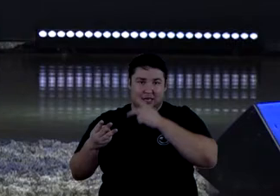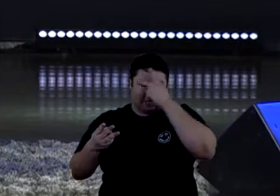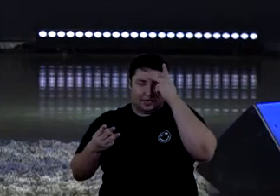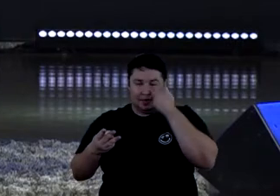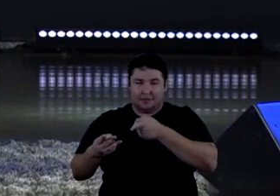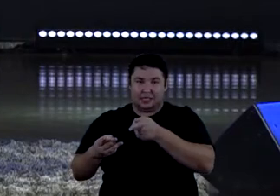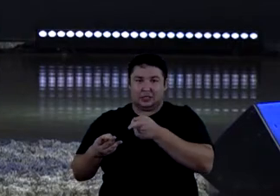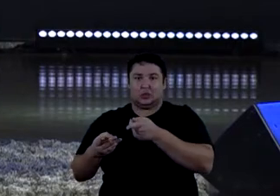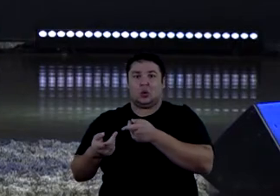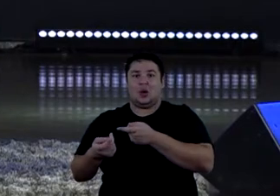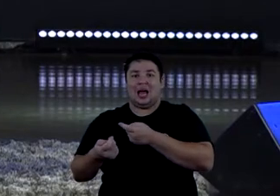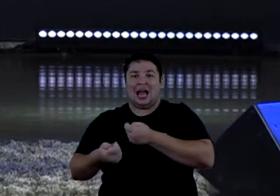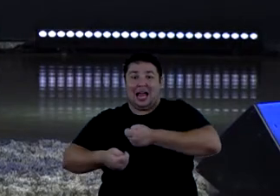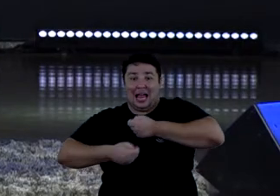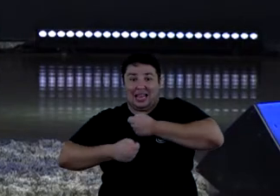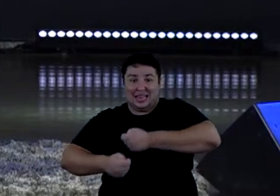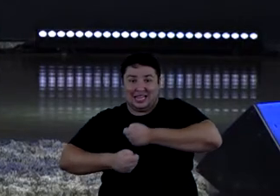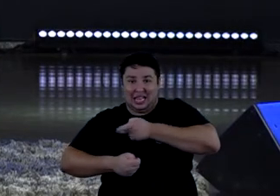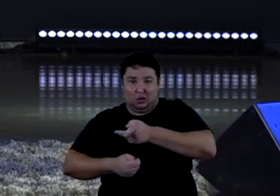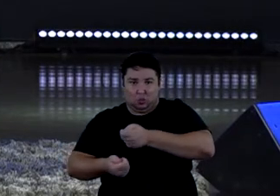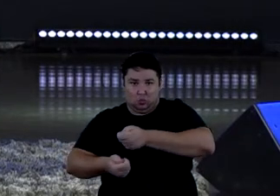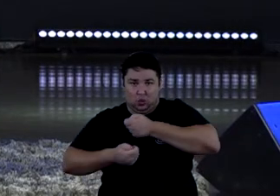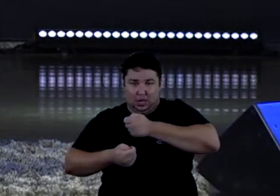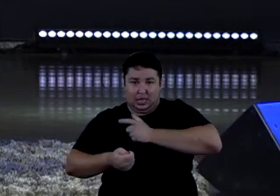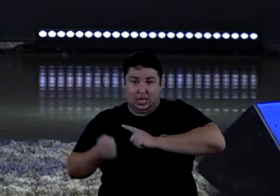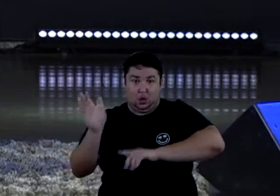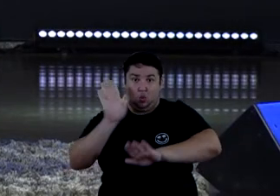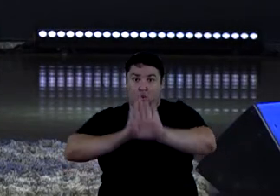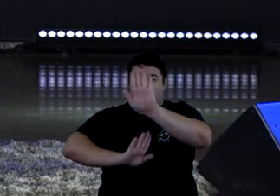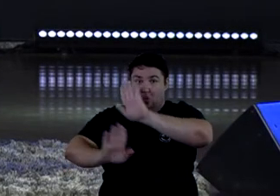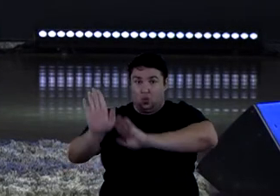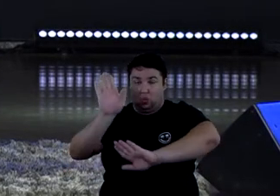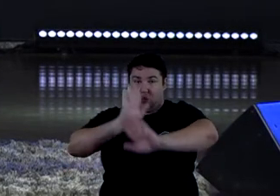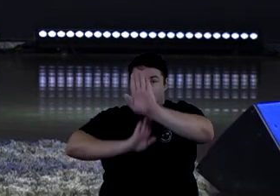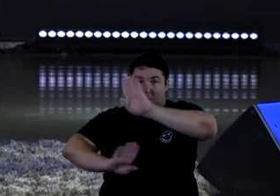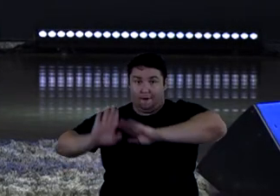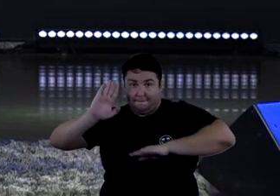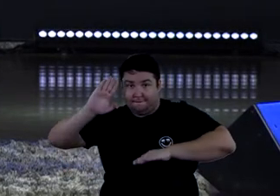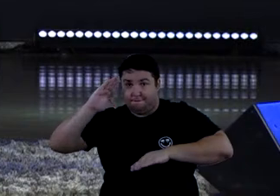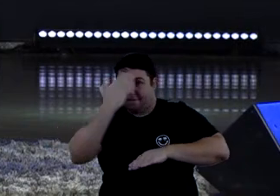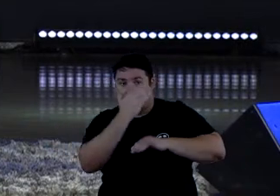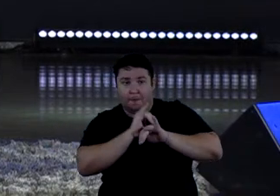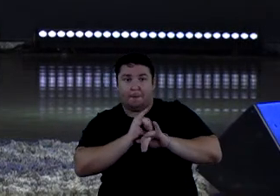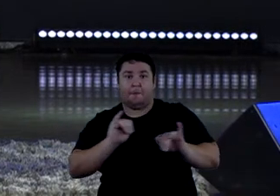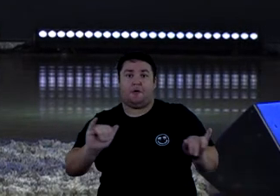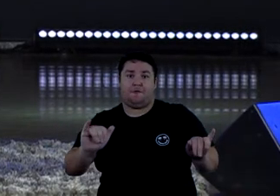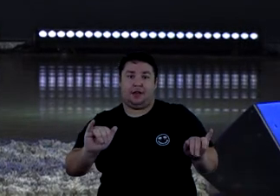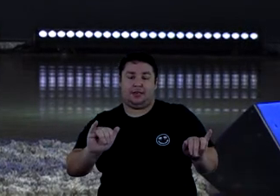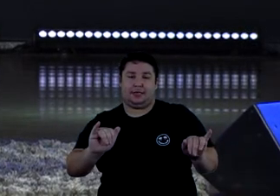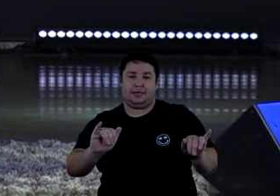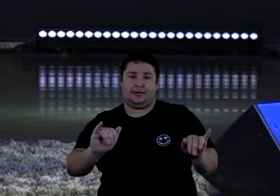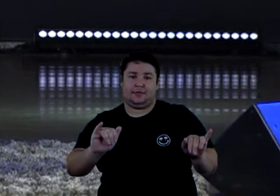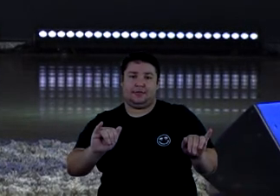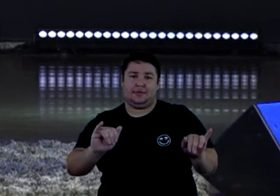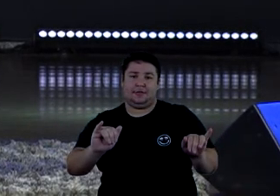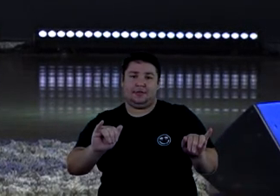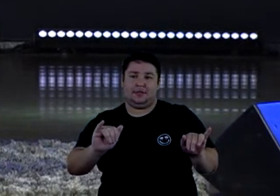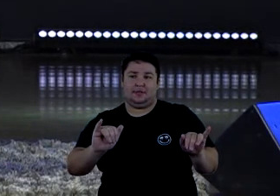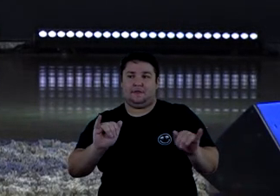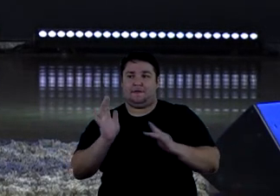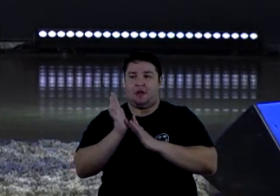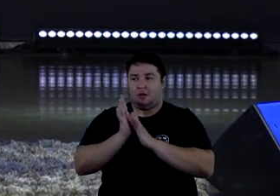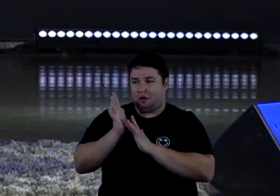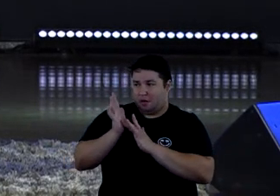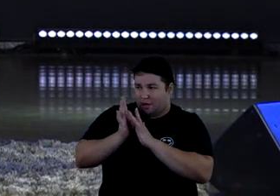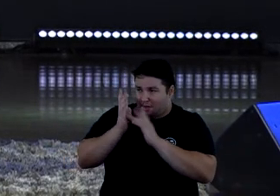Mateus 7, 15, 16. Tomem cuidado com falsos profetas, que vêm disfarçados